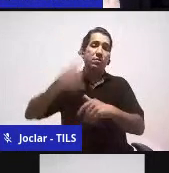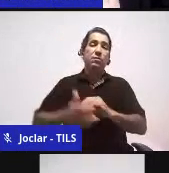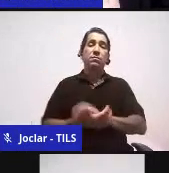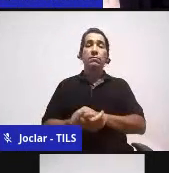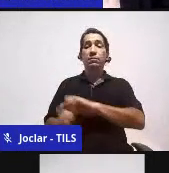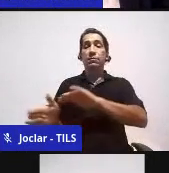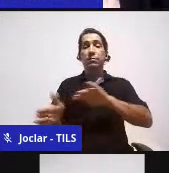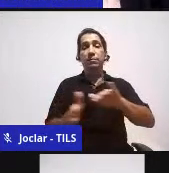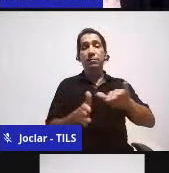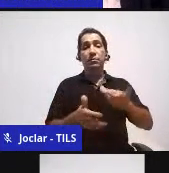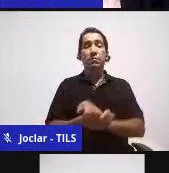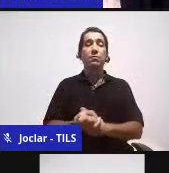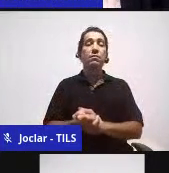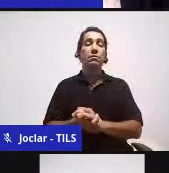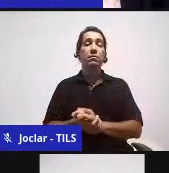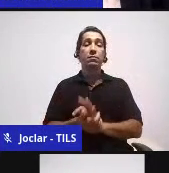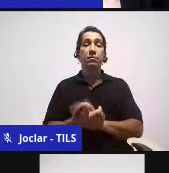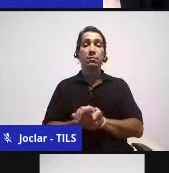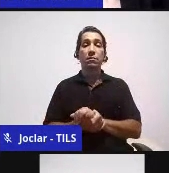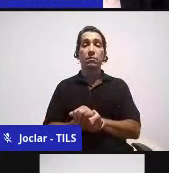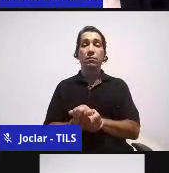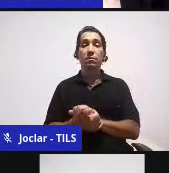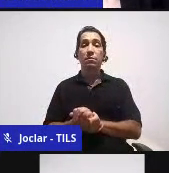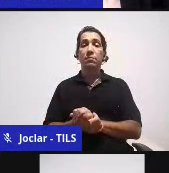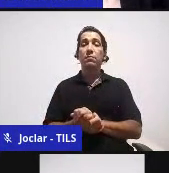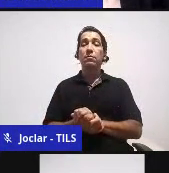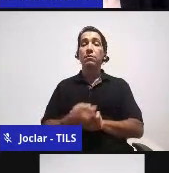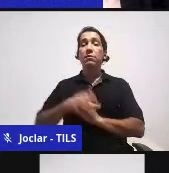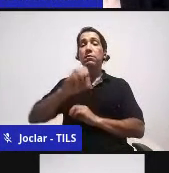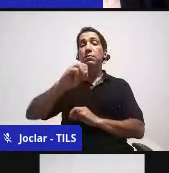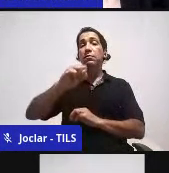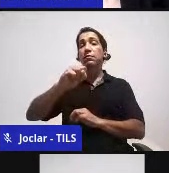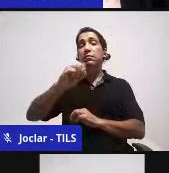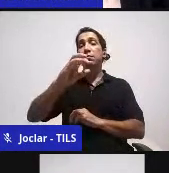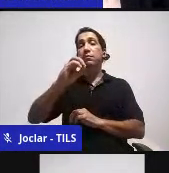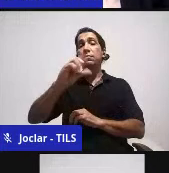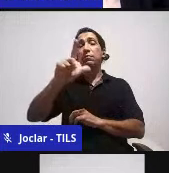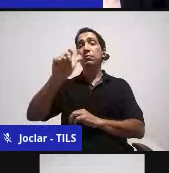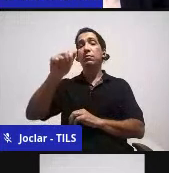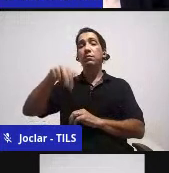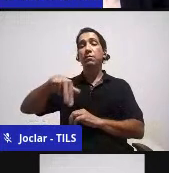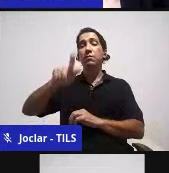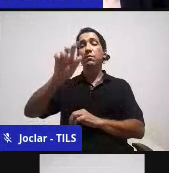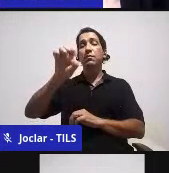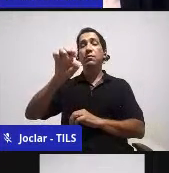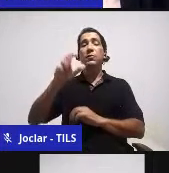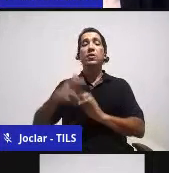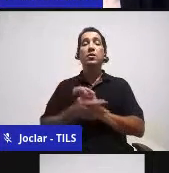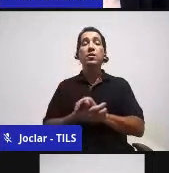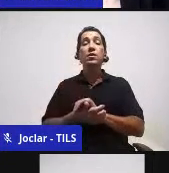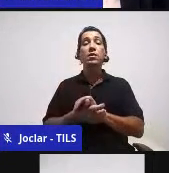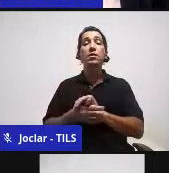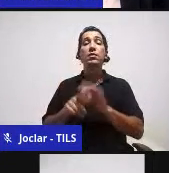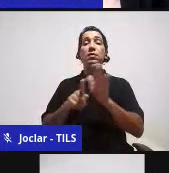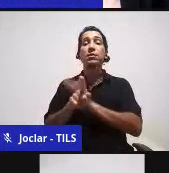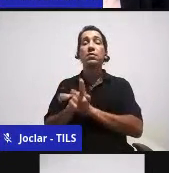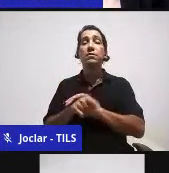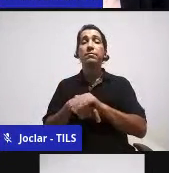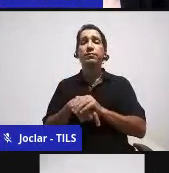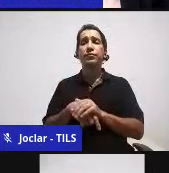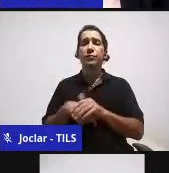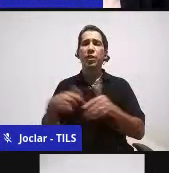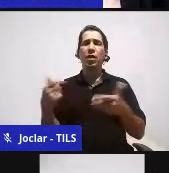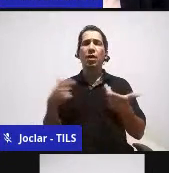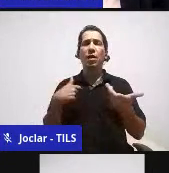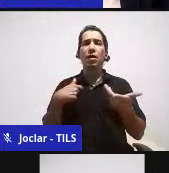Obrigada, Marcelo. A pergunta que eu vou estar refazendo